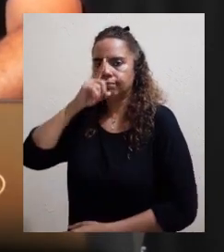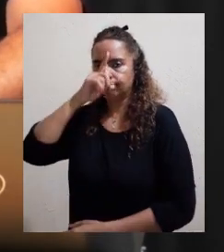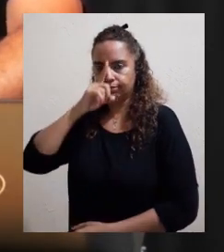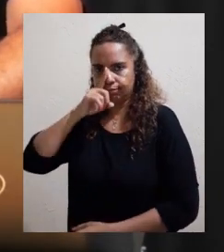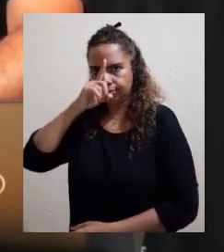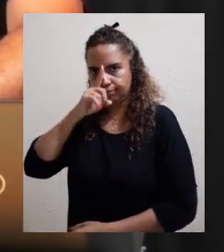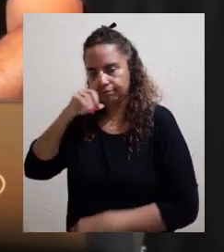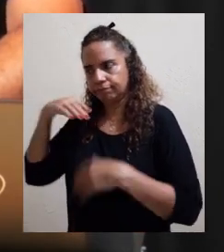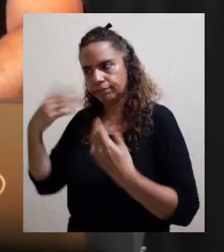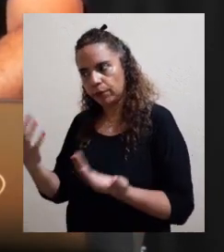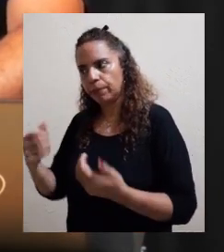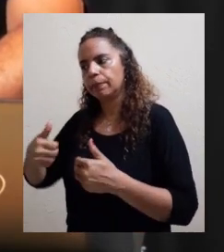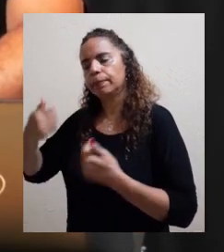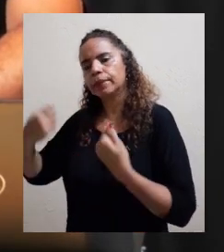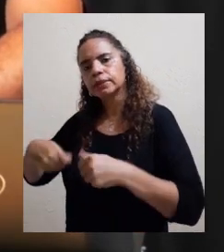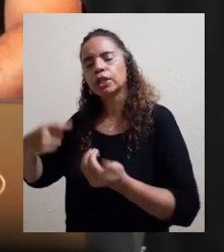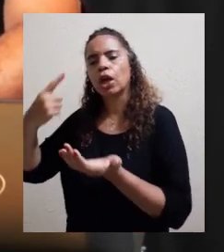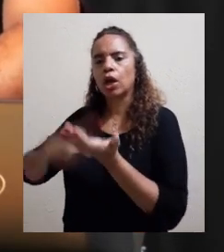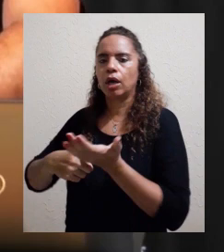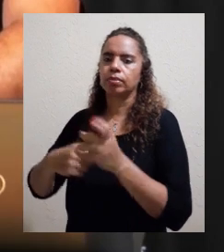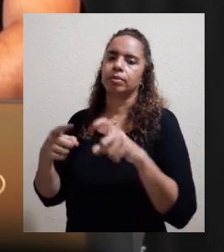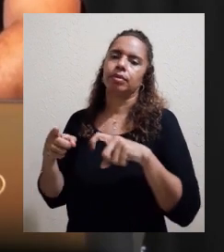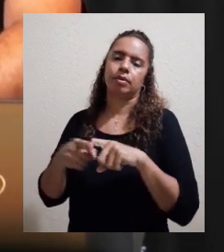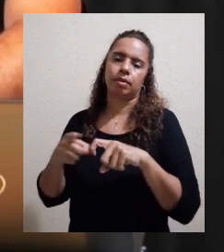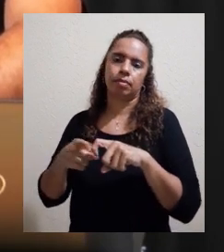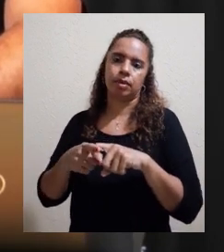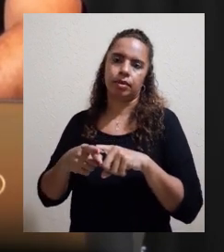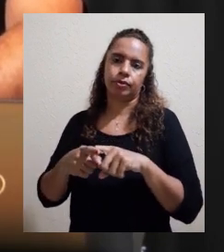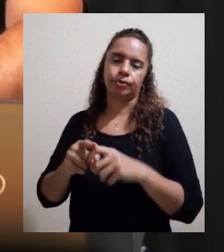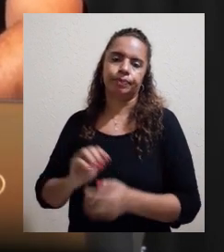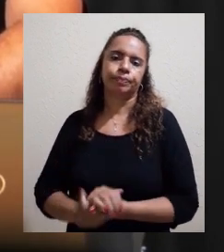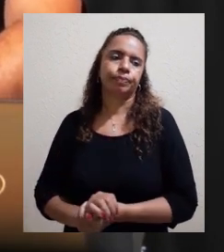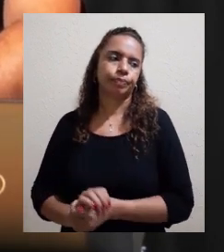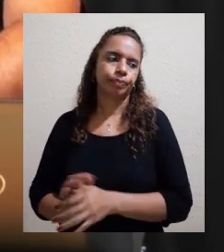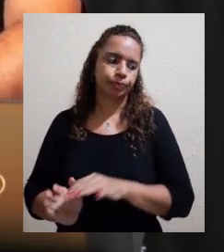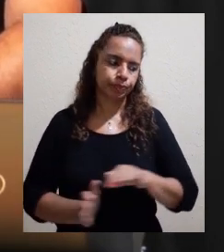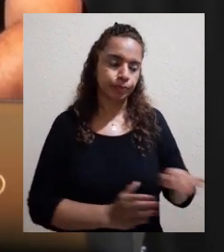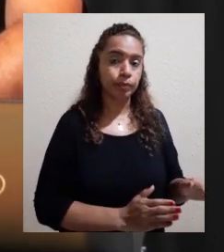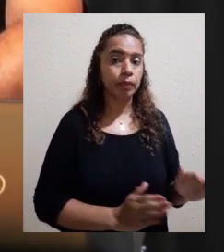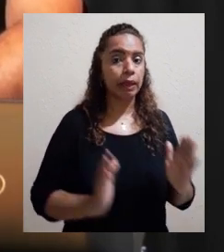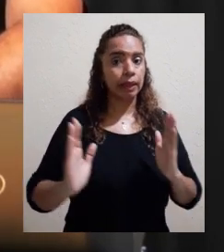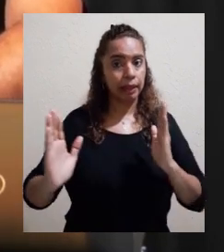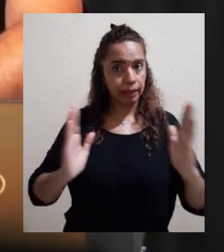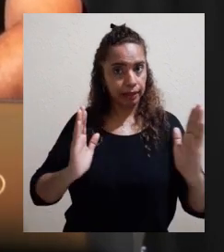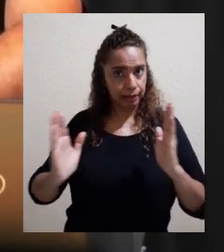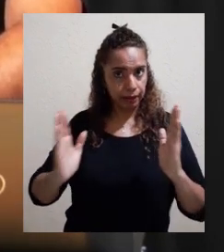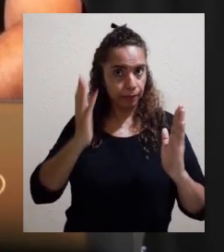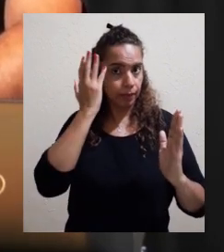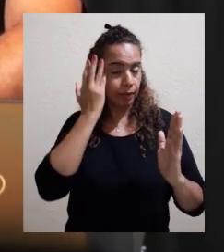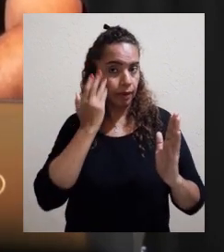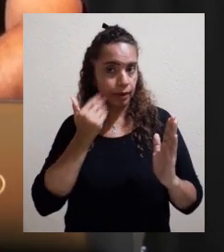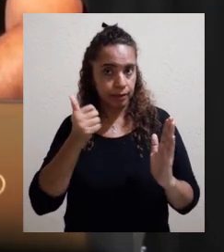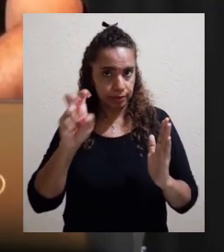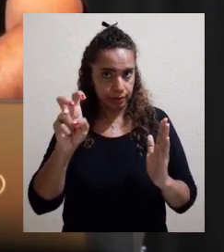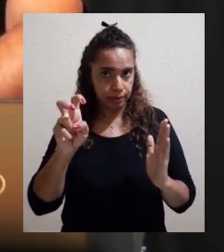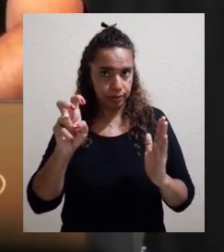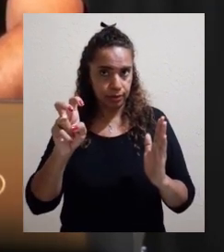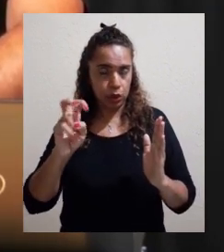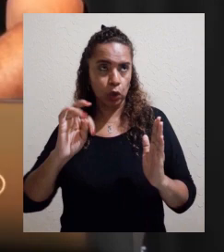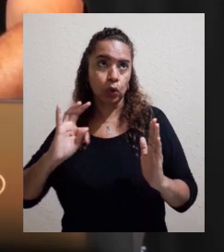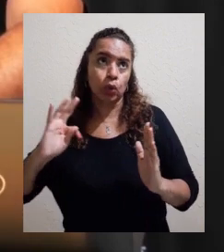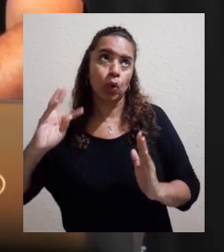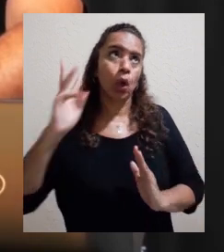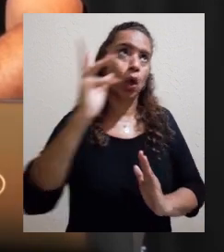risco que ele está correndo por pegar a infecção pelo coronavírus. Em relação ao tempo de 15 dias. Todo